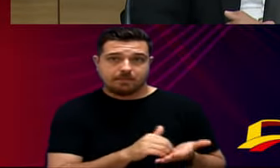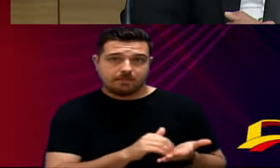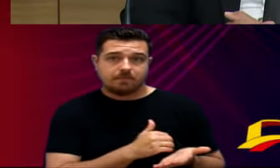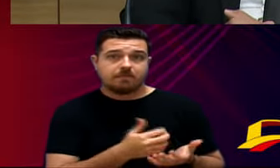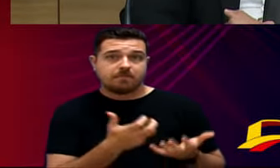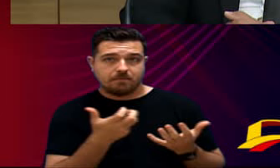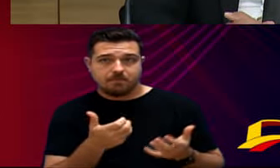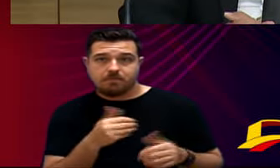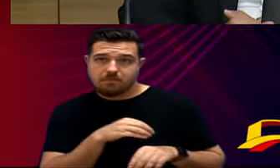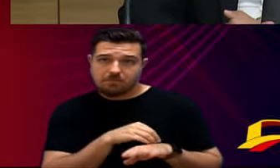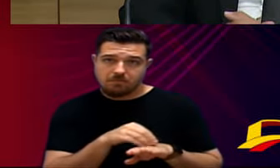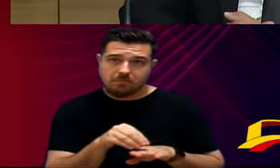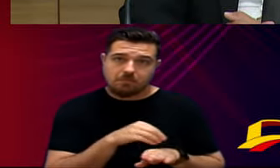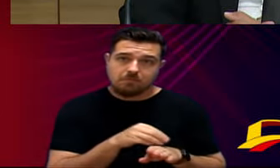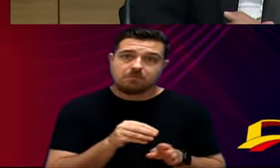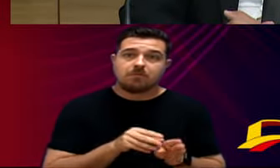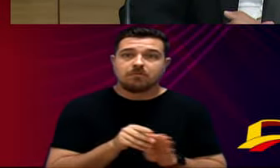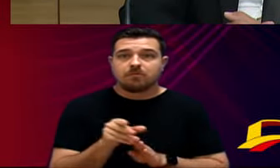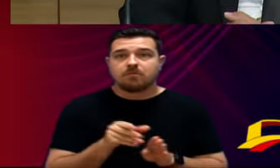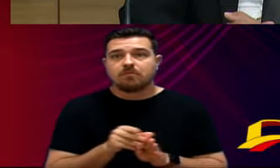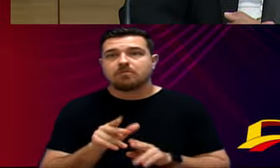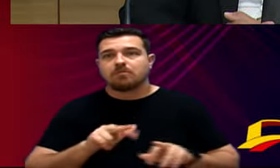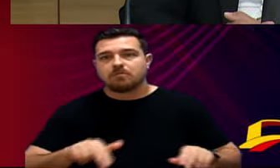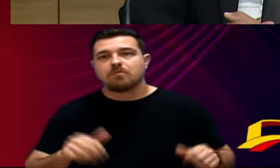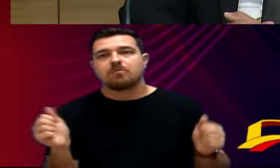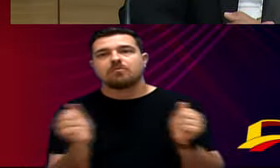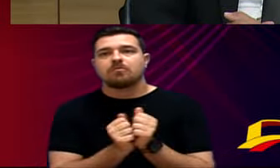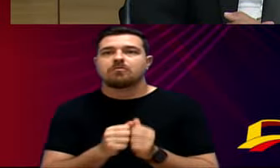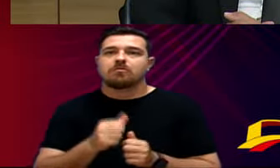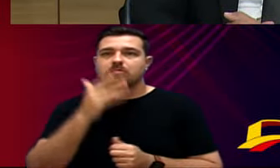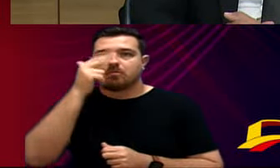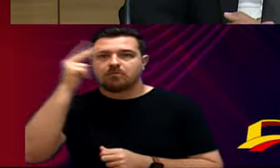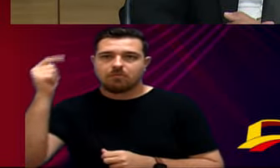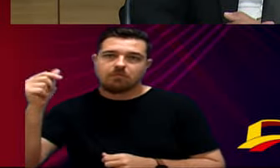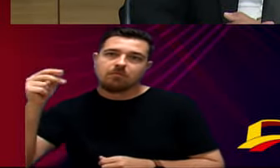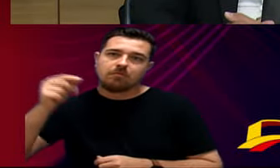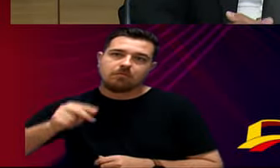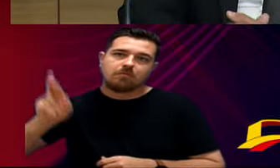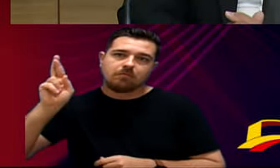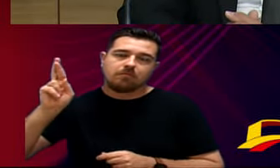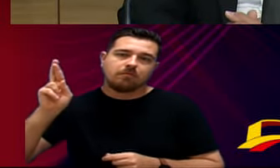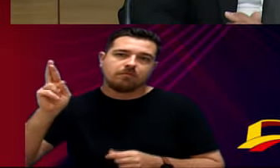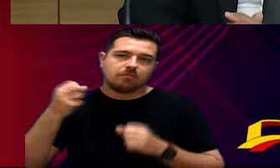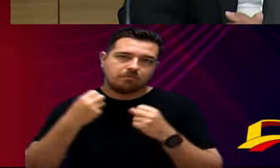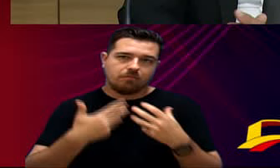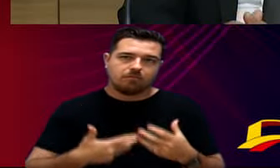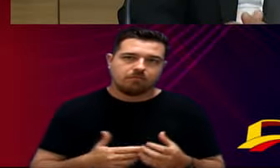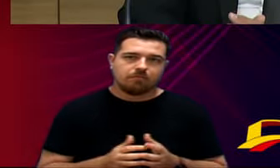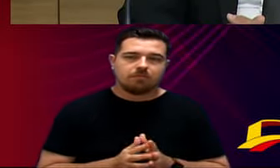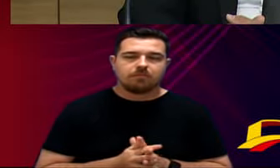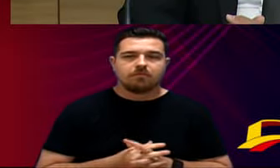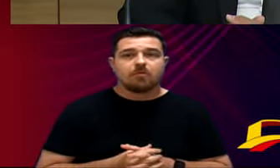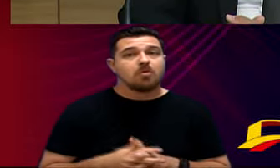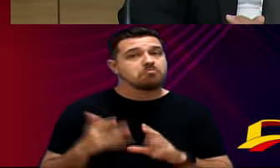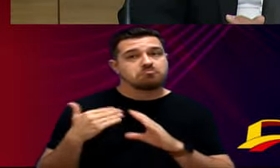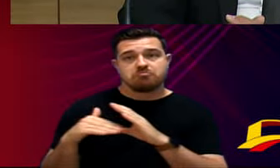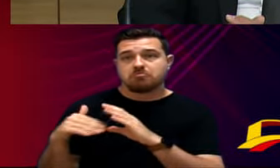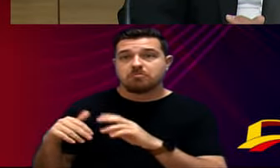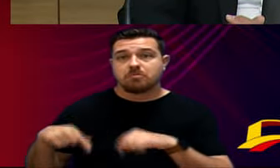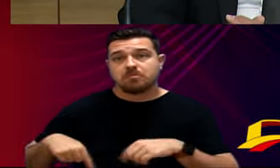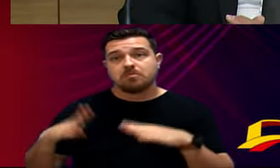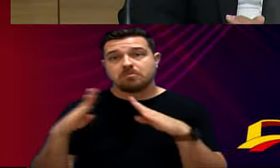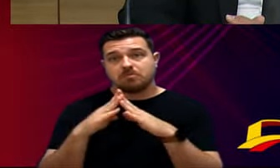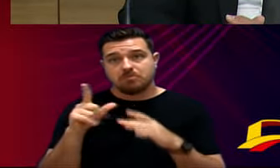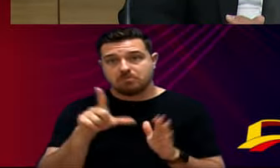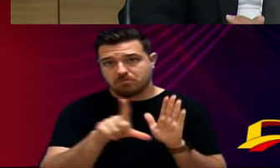alguma sugestão tem alguma conversa com o prefeito para fazer nesse sentido sim é até encaminhar para essa casa de